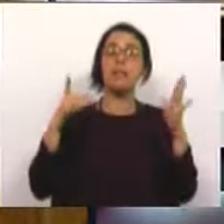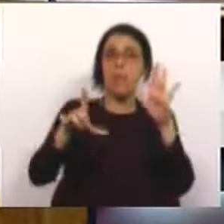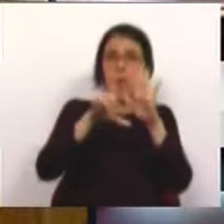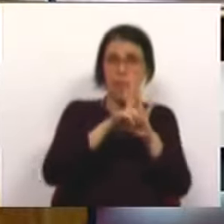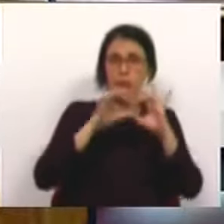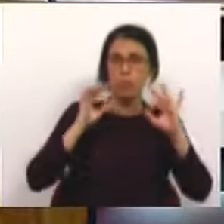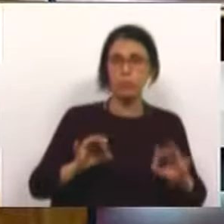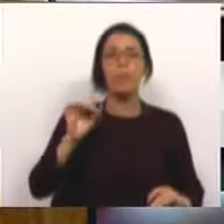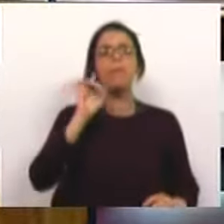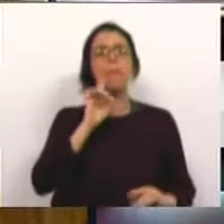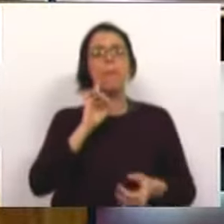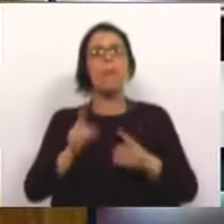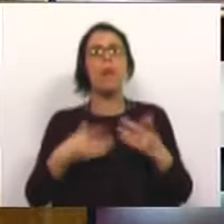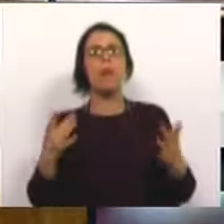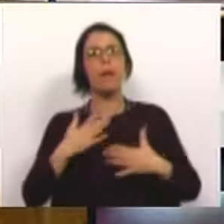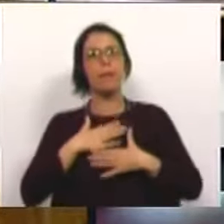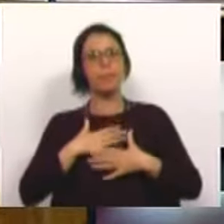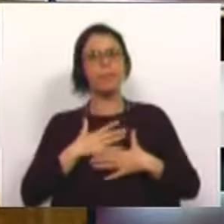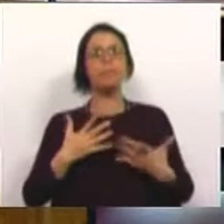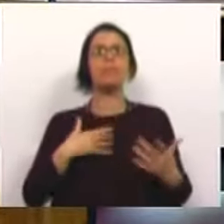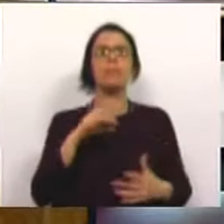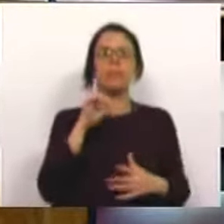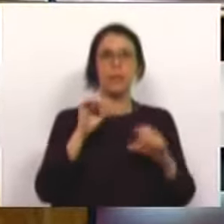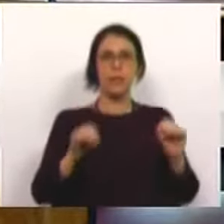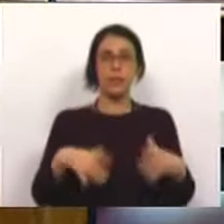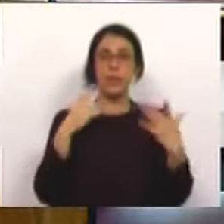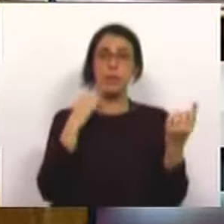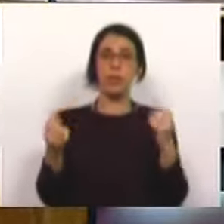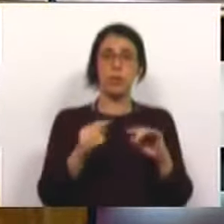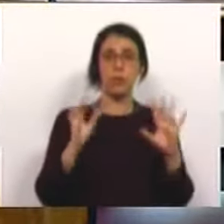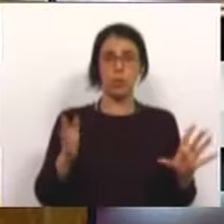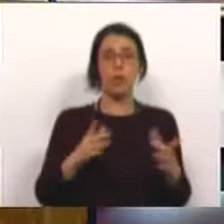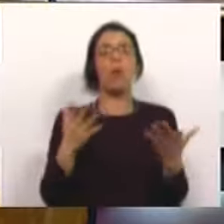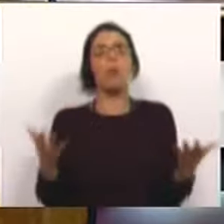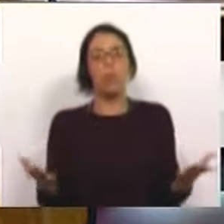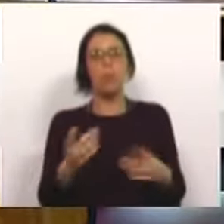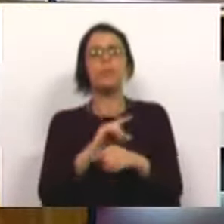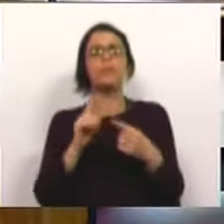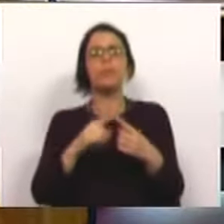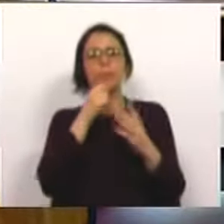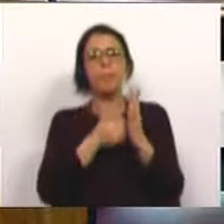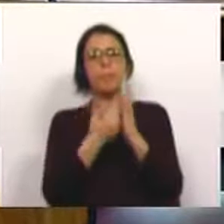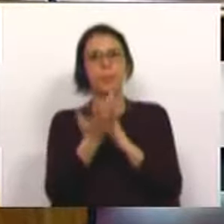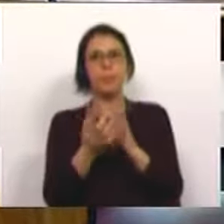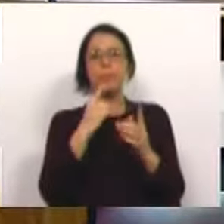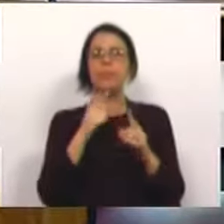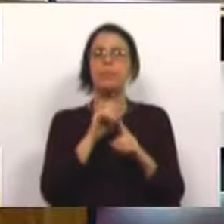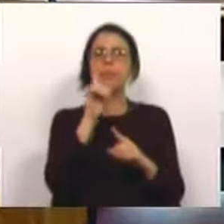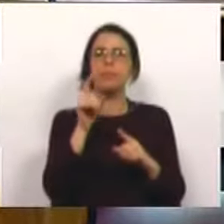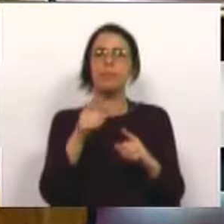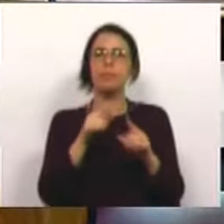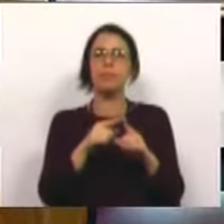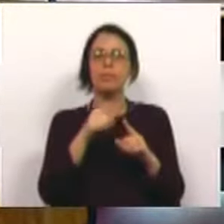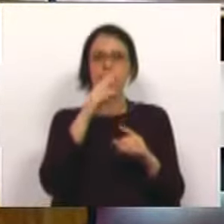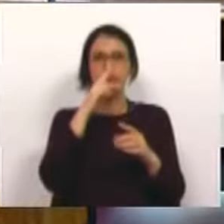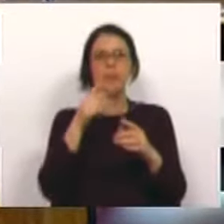e valorizar aquilo que é as nossas seis iniciativas em discussão, que passam desde logo pelas medidas de gestão das faixas